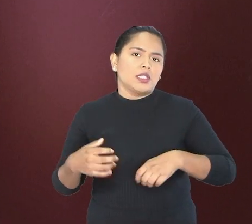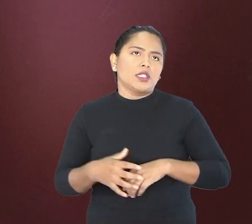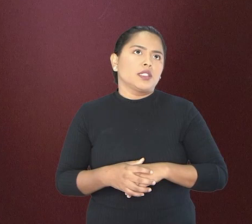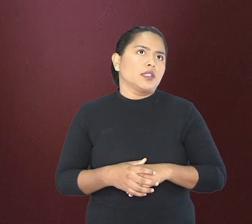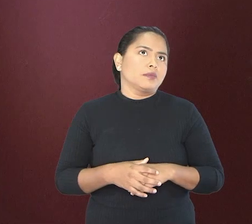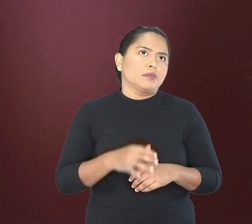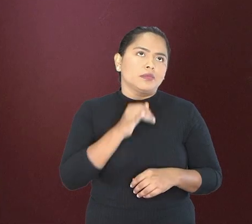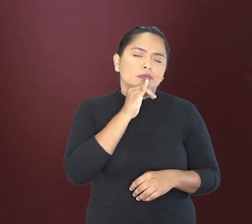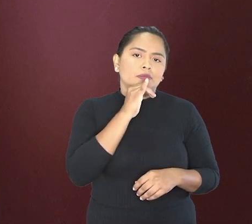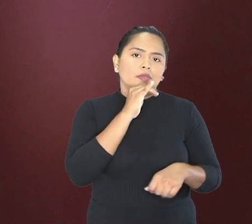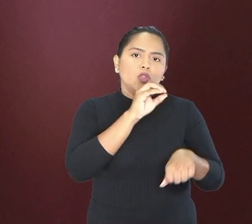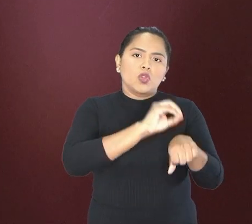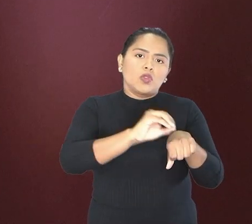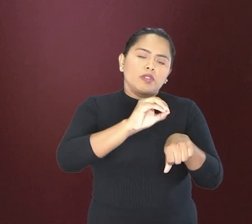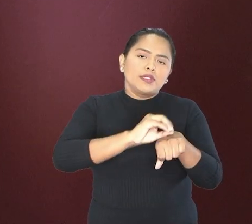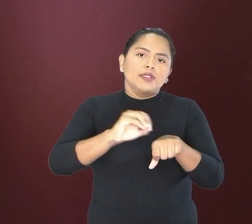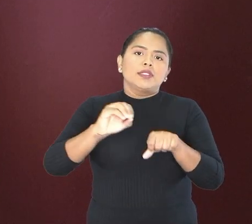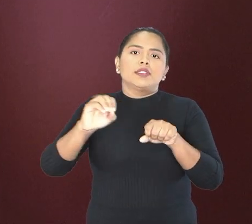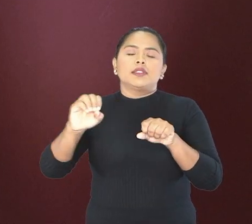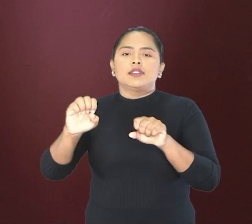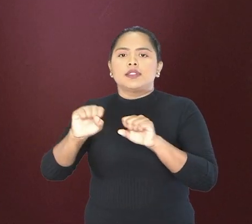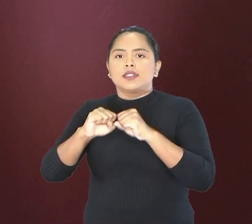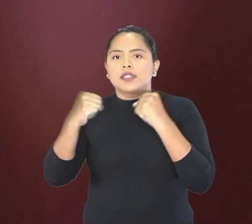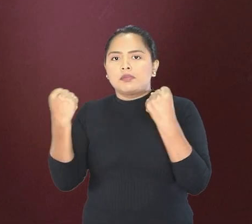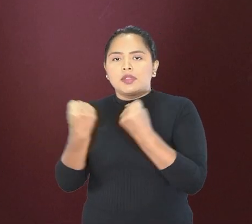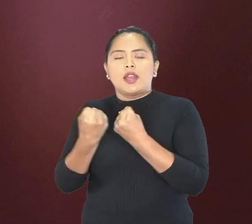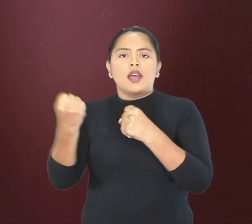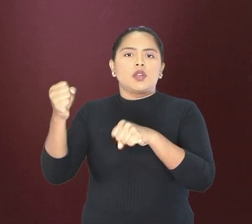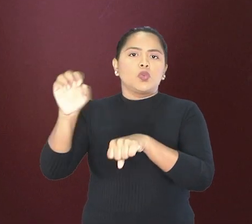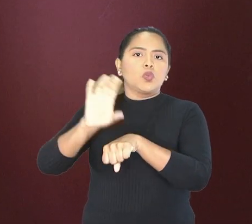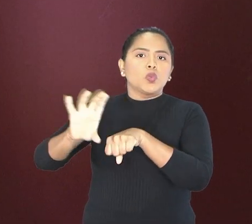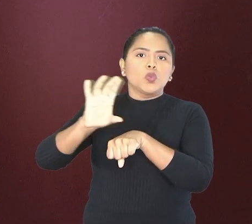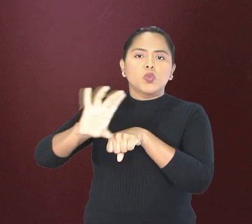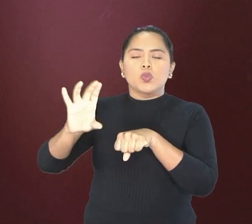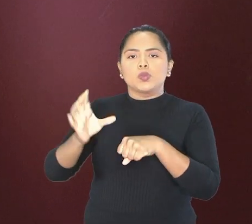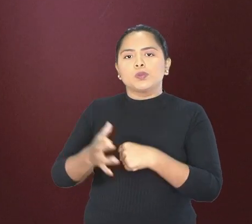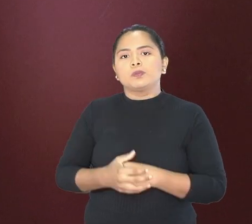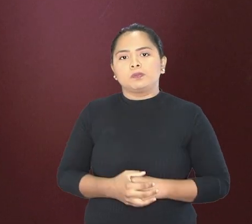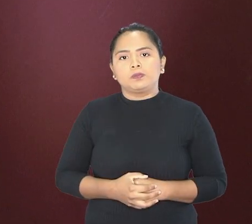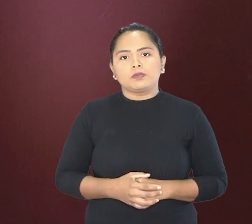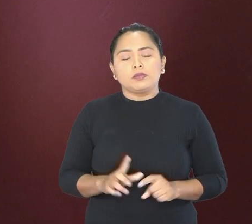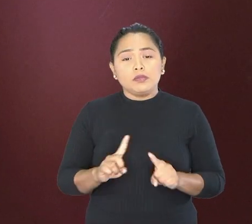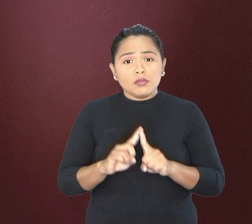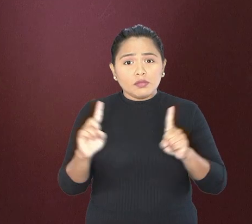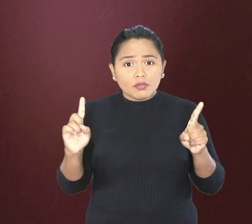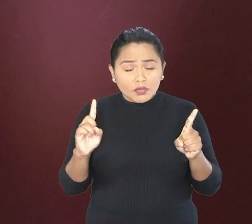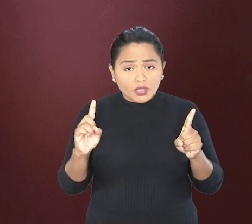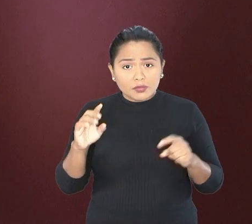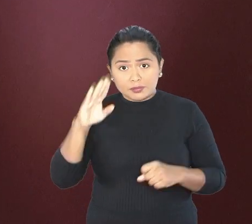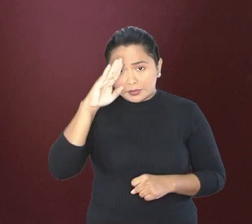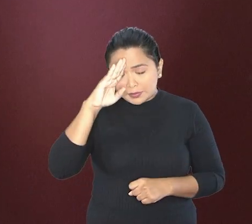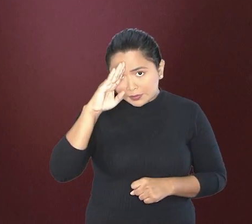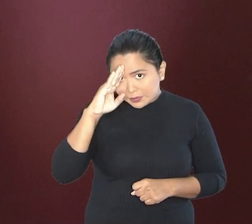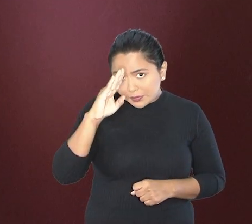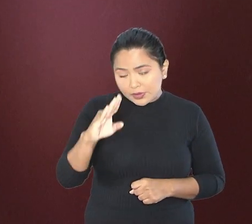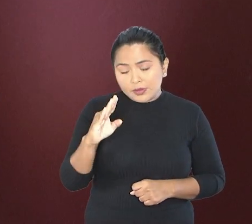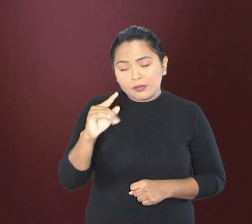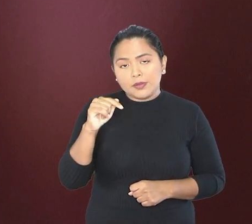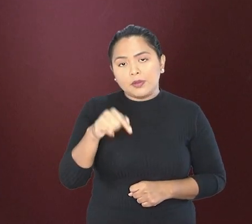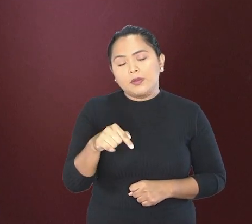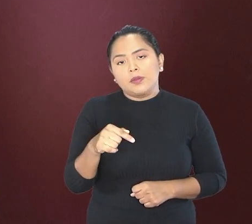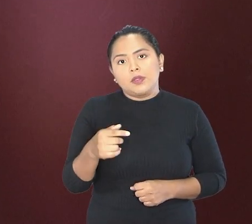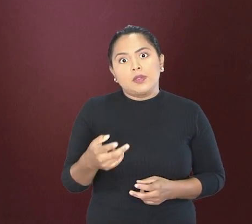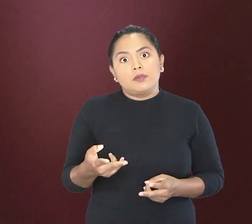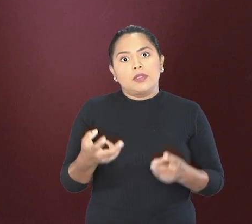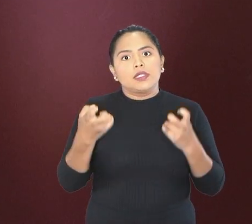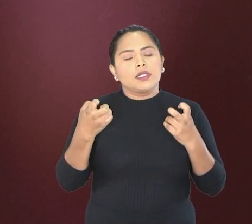uma oficina, seminários ou cursos, mas os que realmente impactam mesmo e que a gente vê que